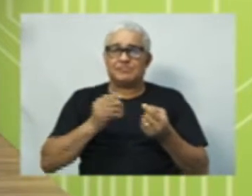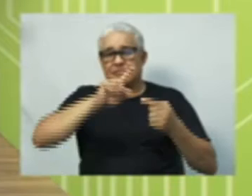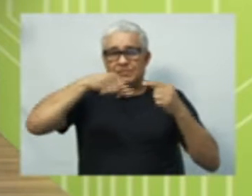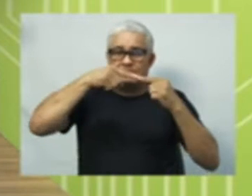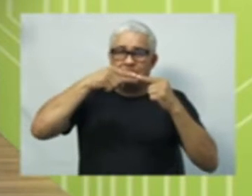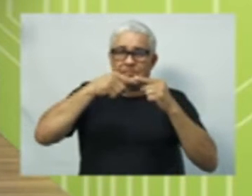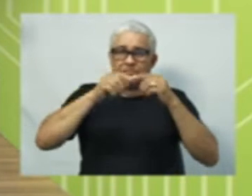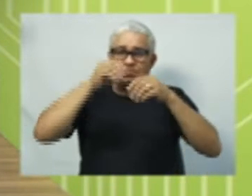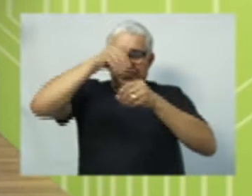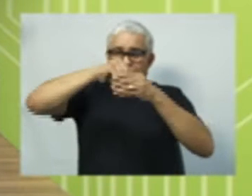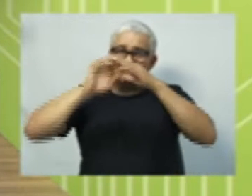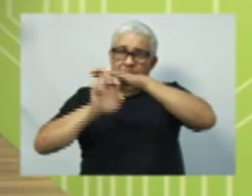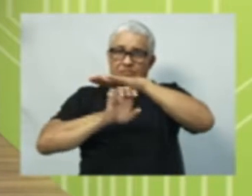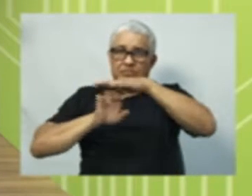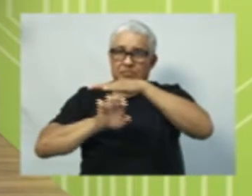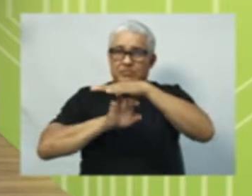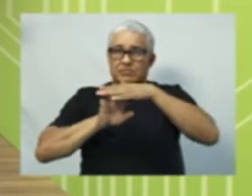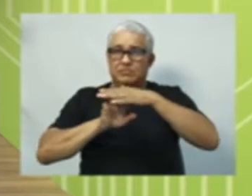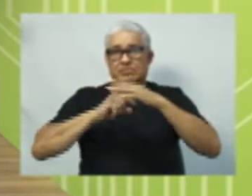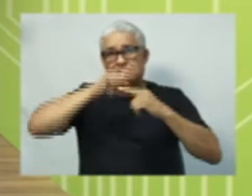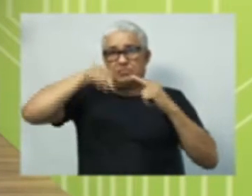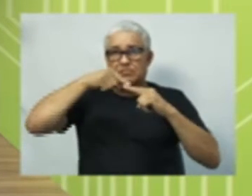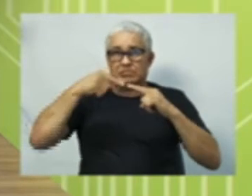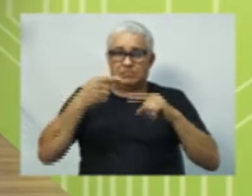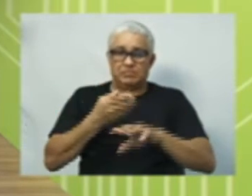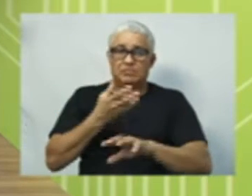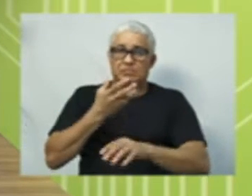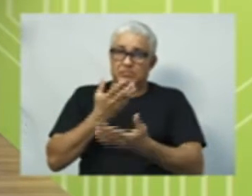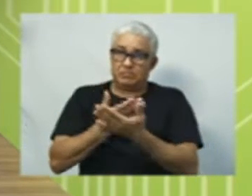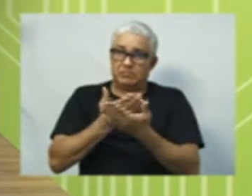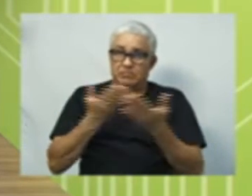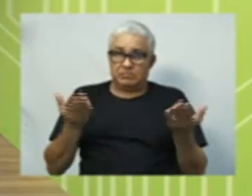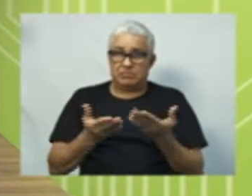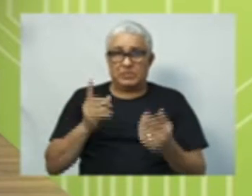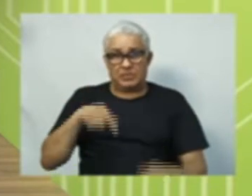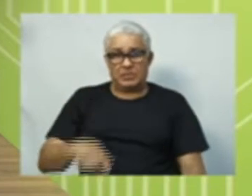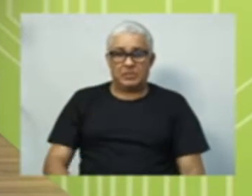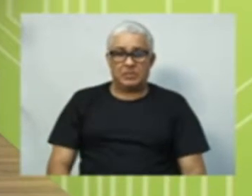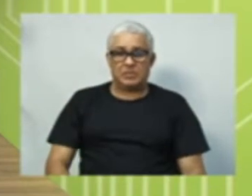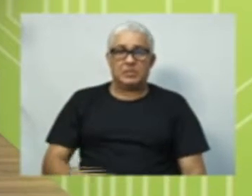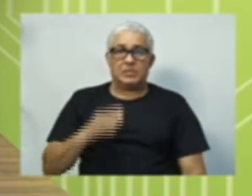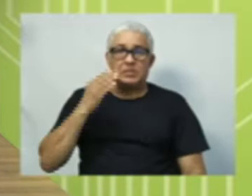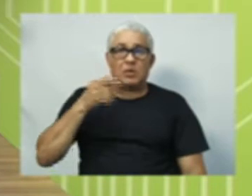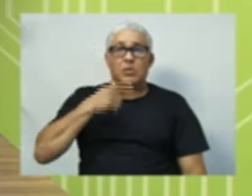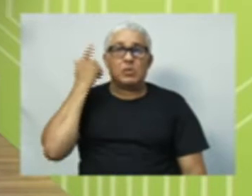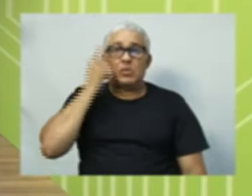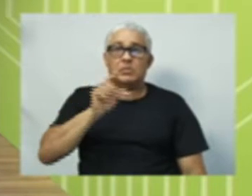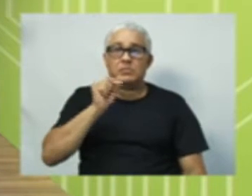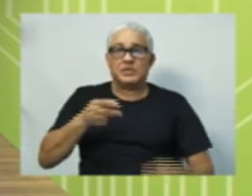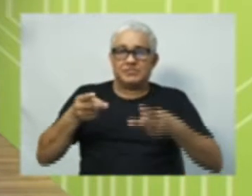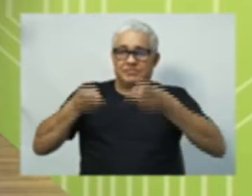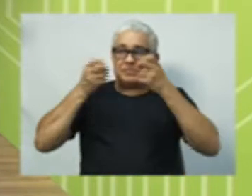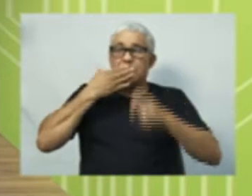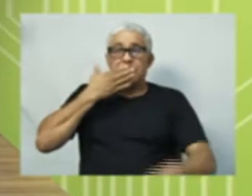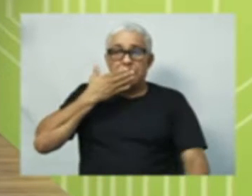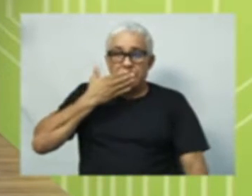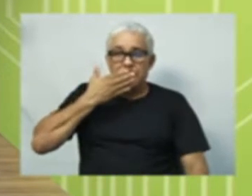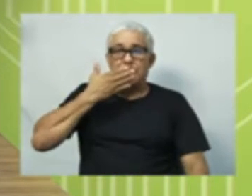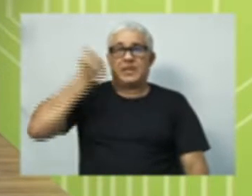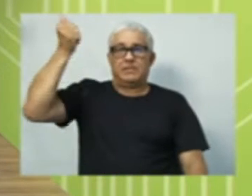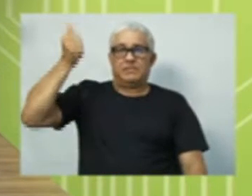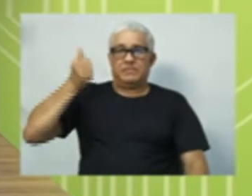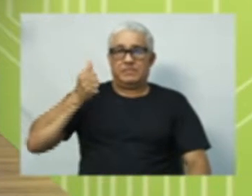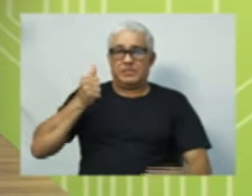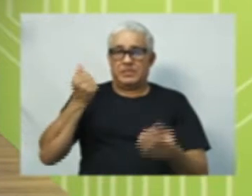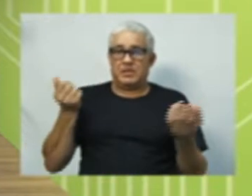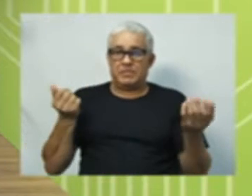empresa? Portanto, o objetivo da nossa aula é isso. Conseguimos identificar qual é a melhor forma de enquadramento da